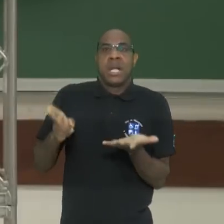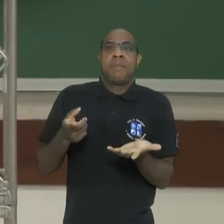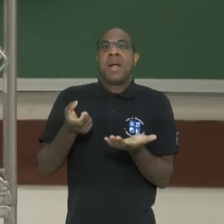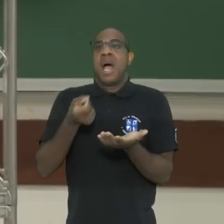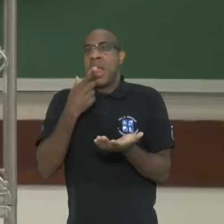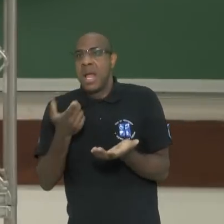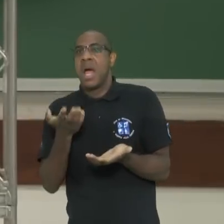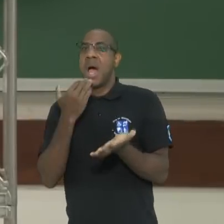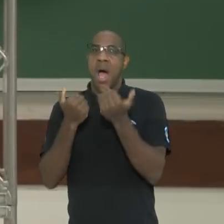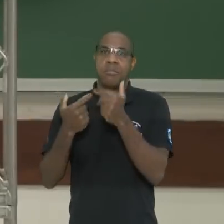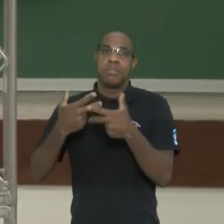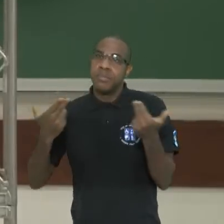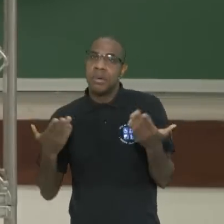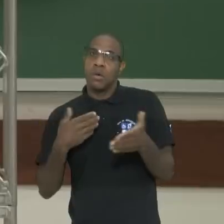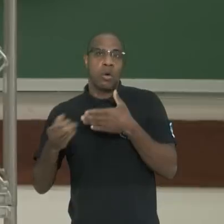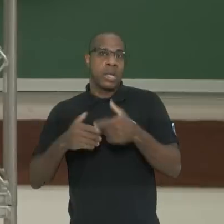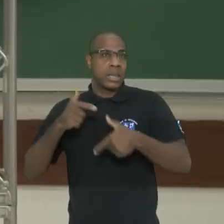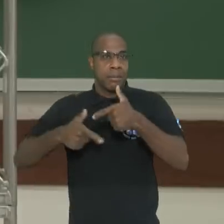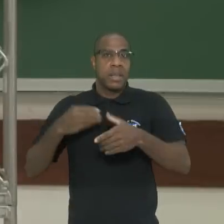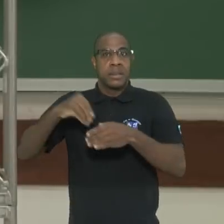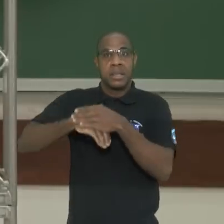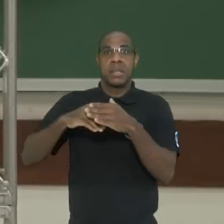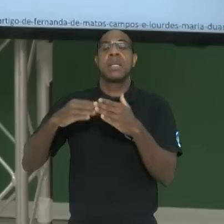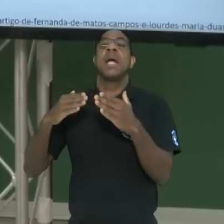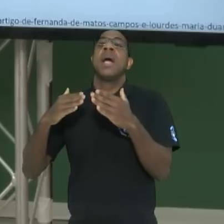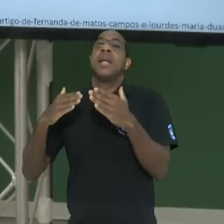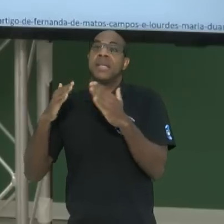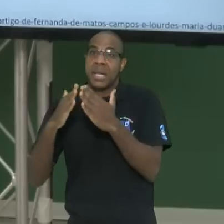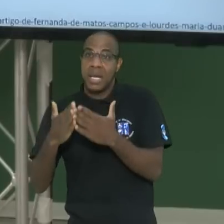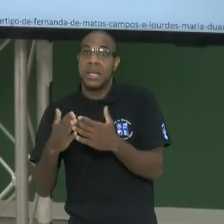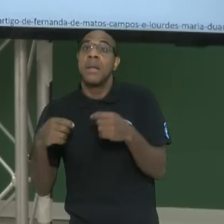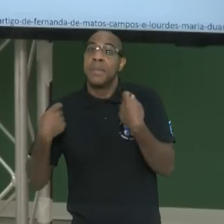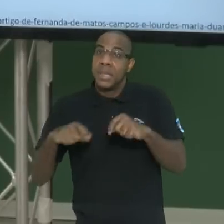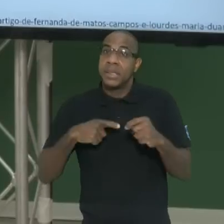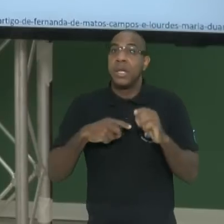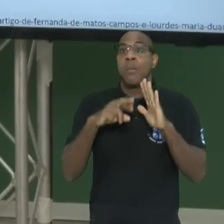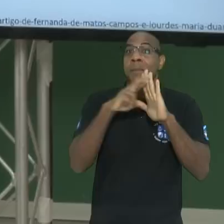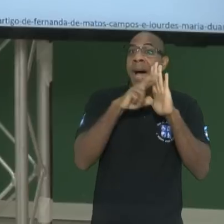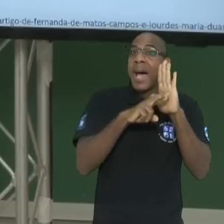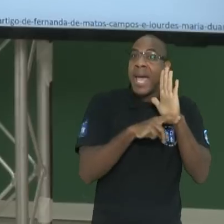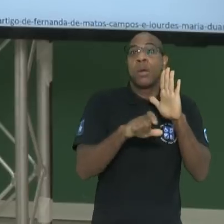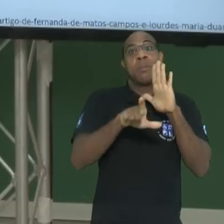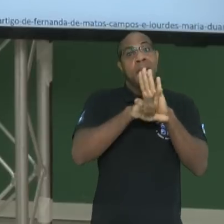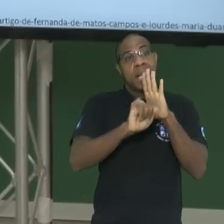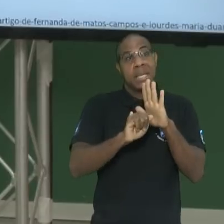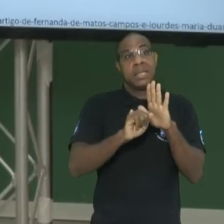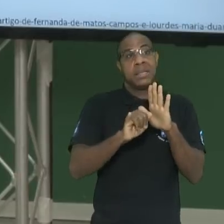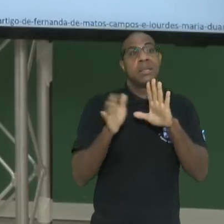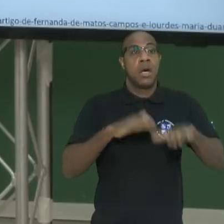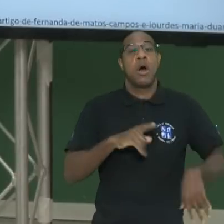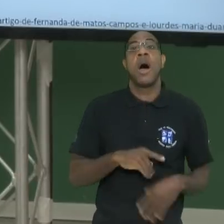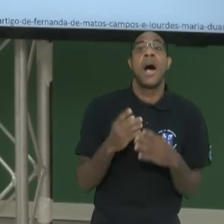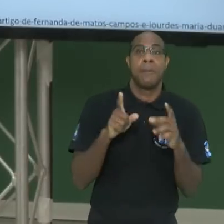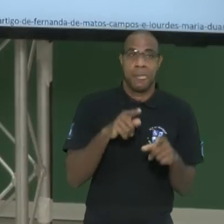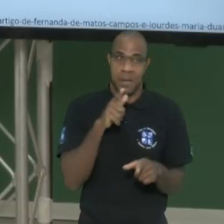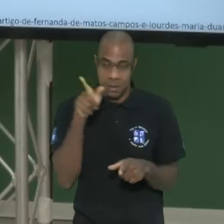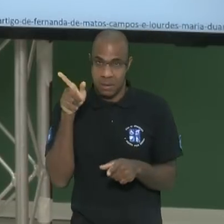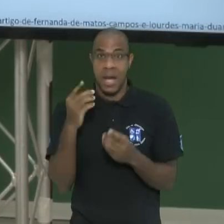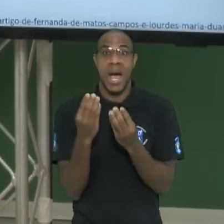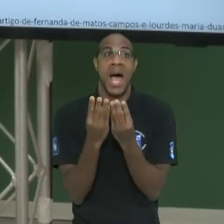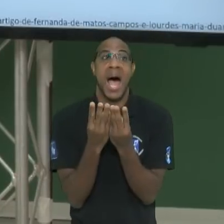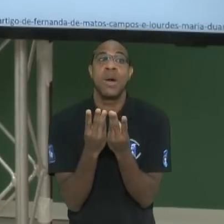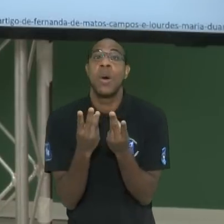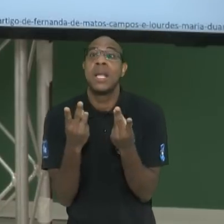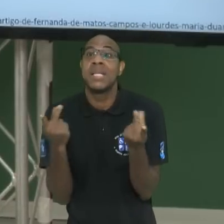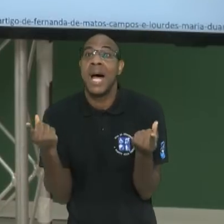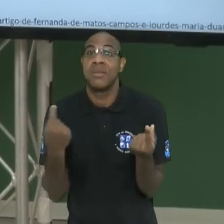qualquer serviço na nossa casa, tem que existir uma regra que diz assim, olha, a qualidade da água para o